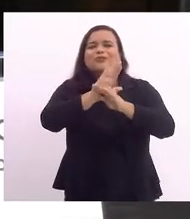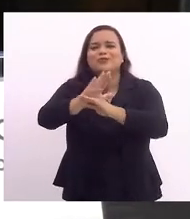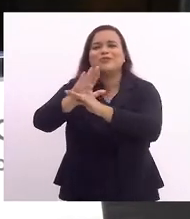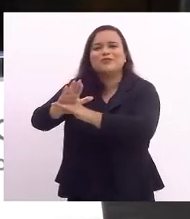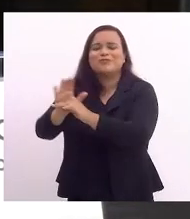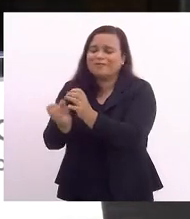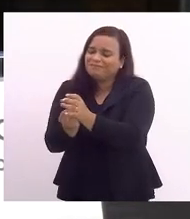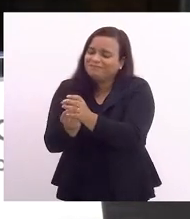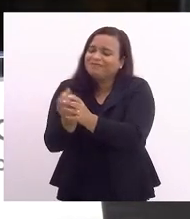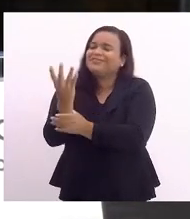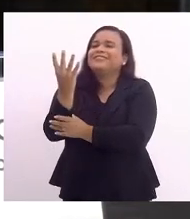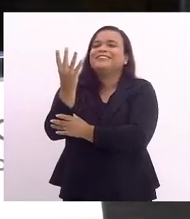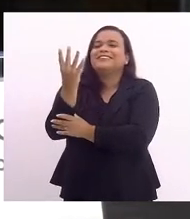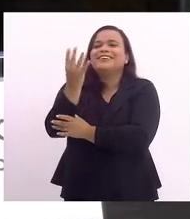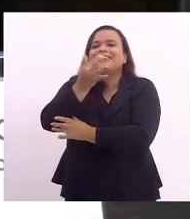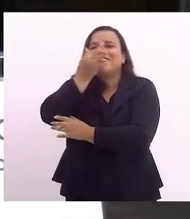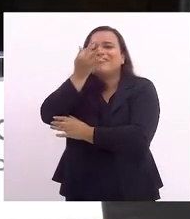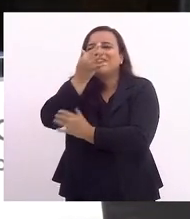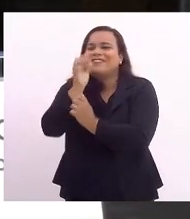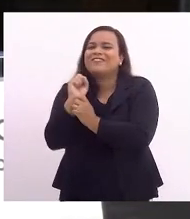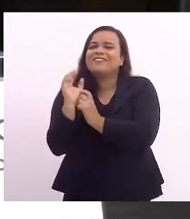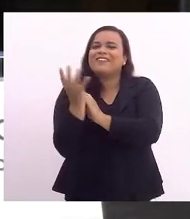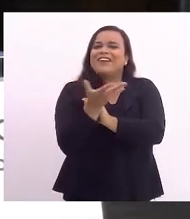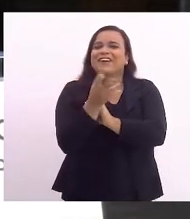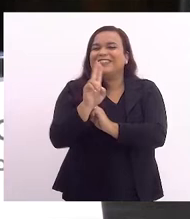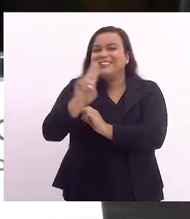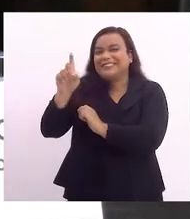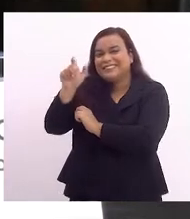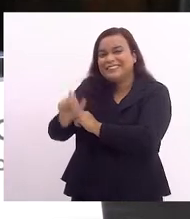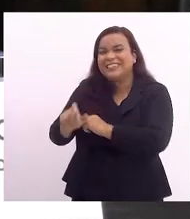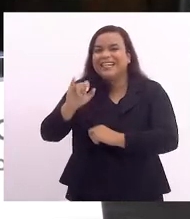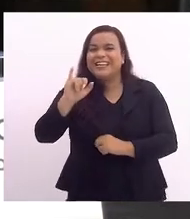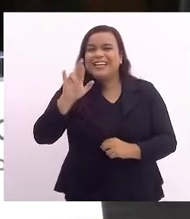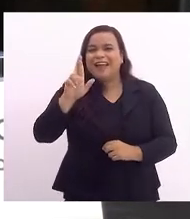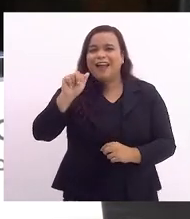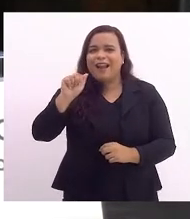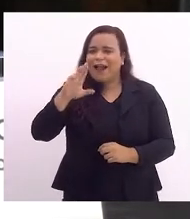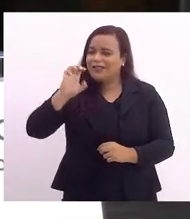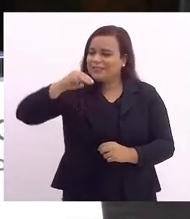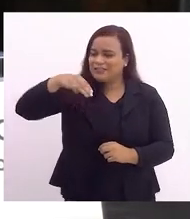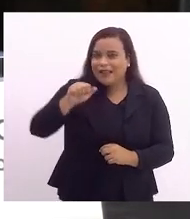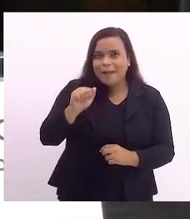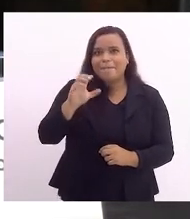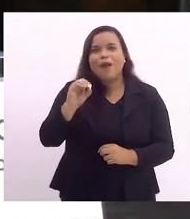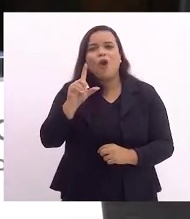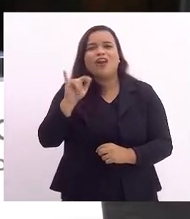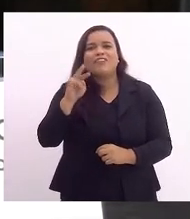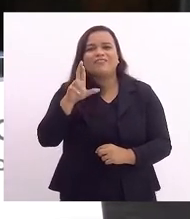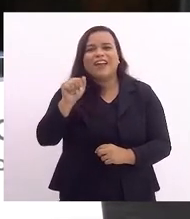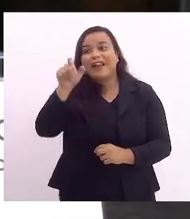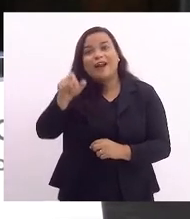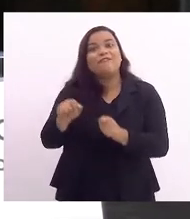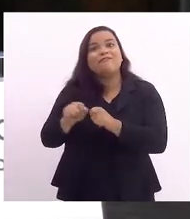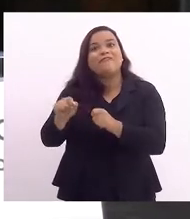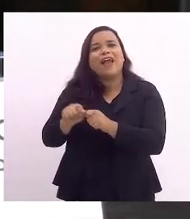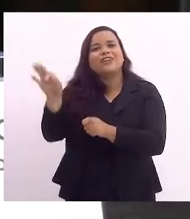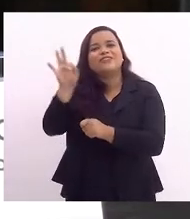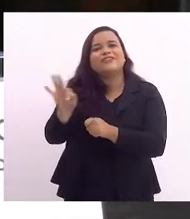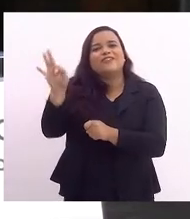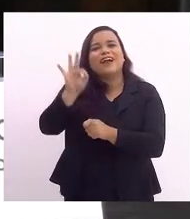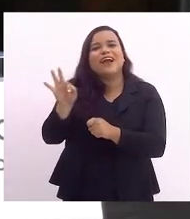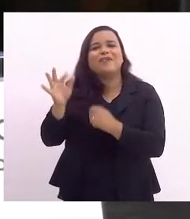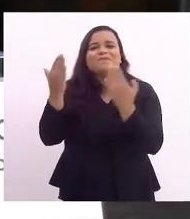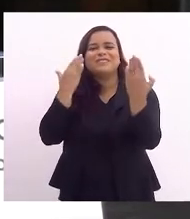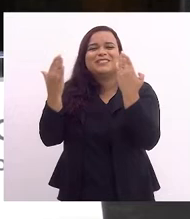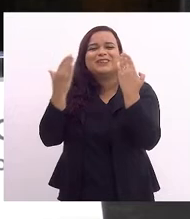flor chamada Iracema Oliveira, que hoje cursa psicologia lá em Niterói.